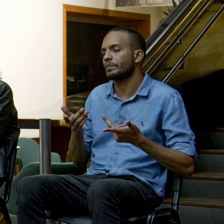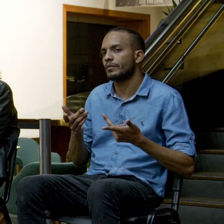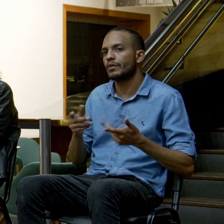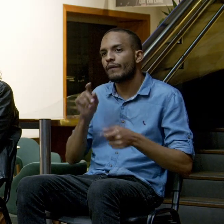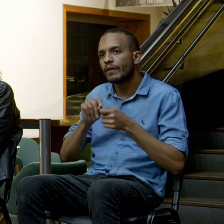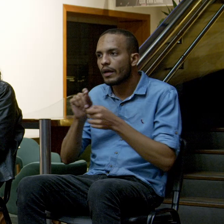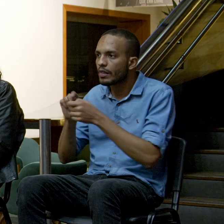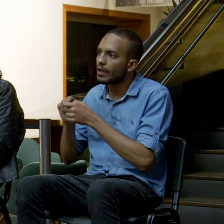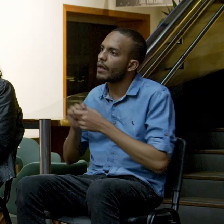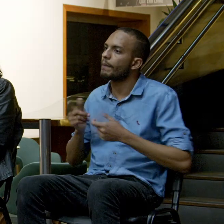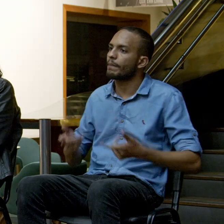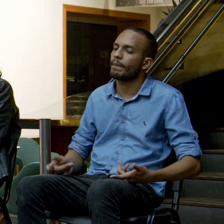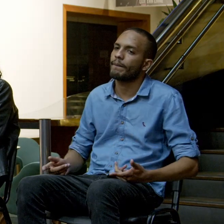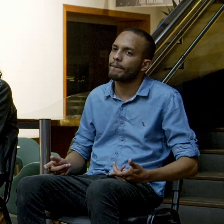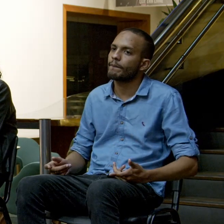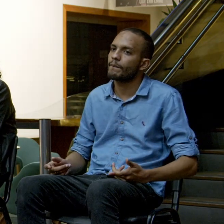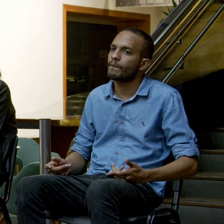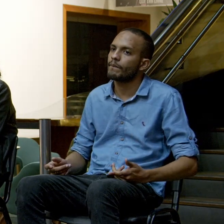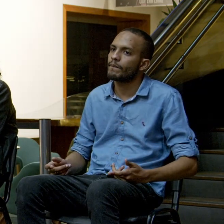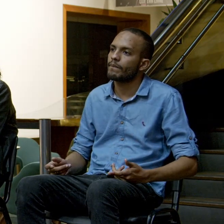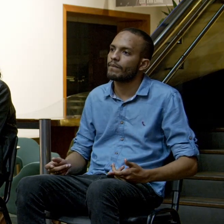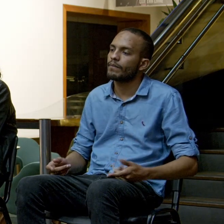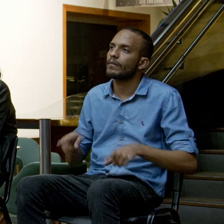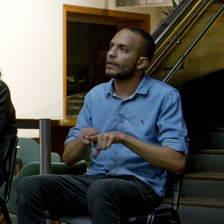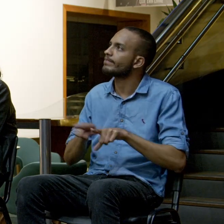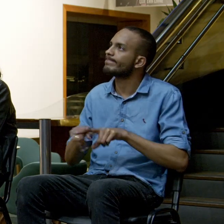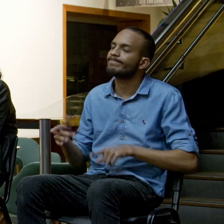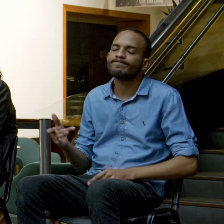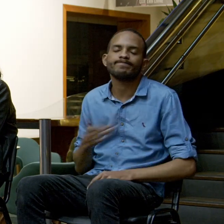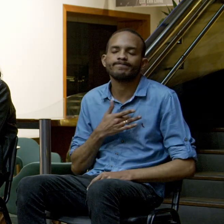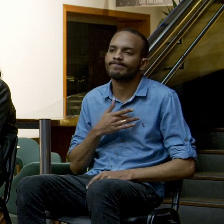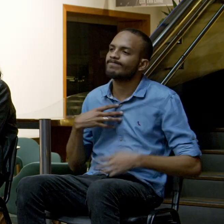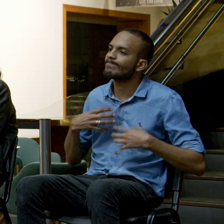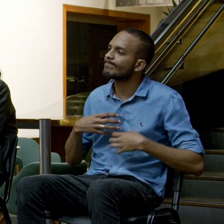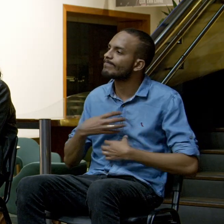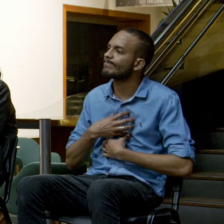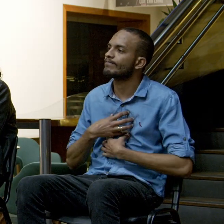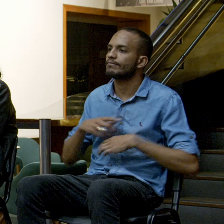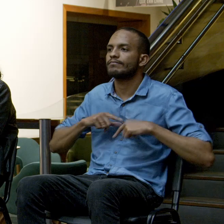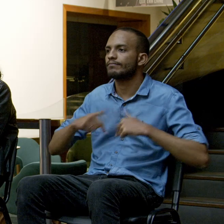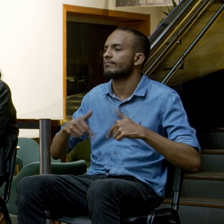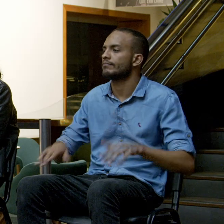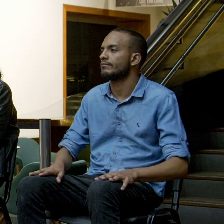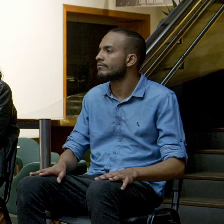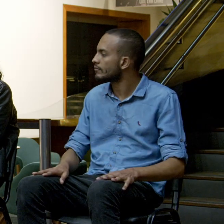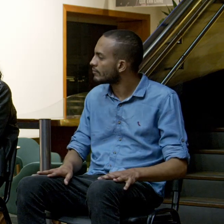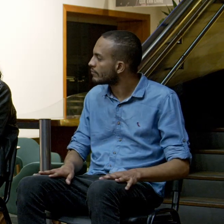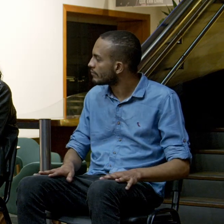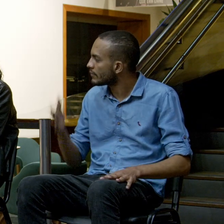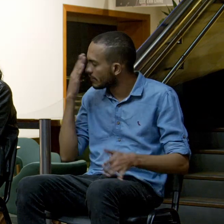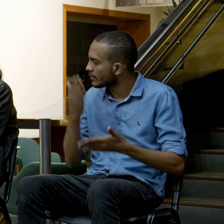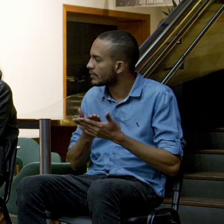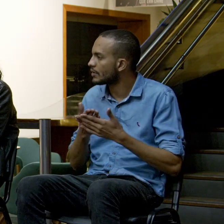do fazer, assim, que me tocam muito, que me comovem, assim. Então, acredito que